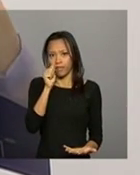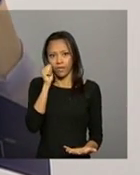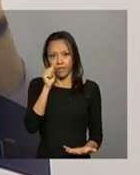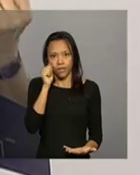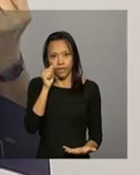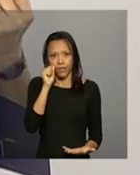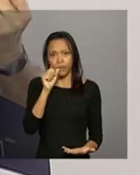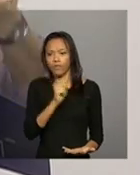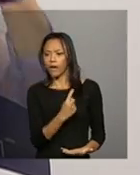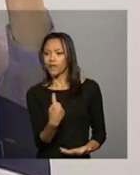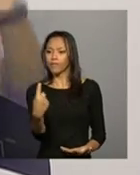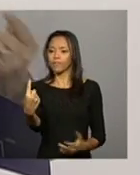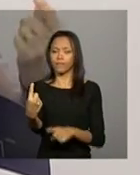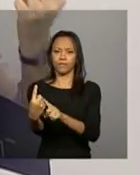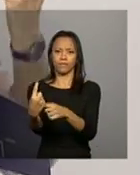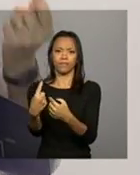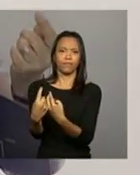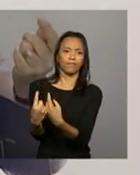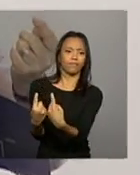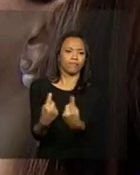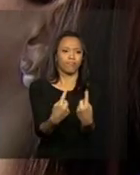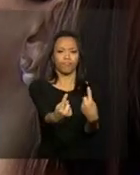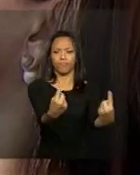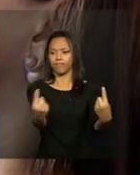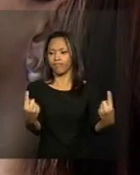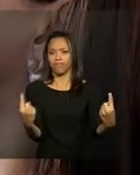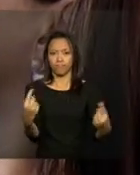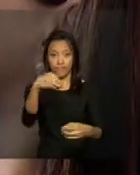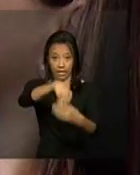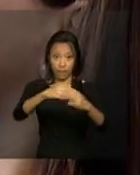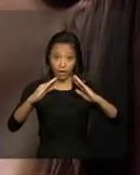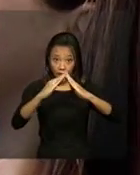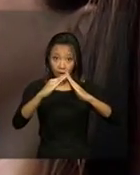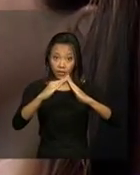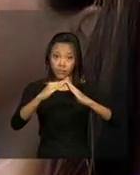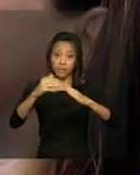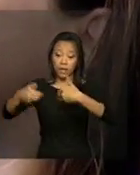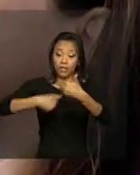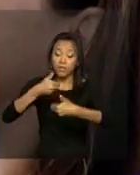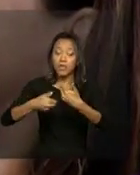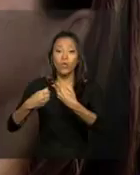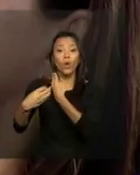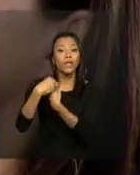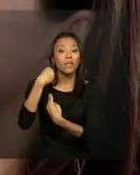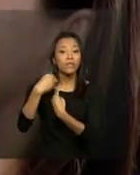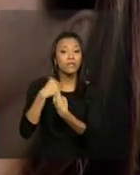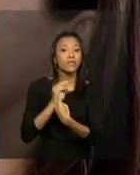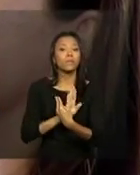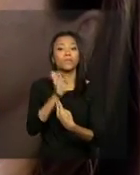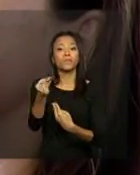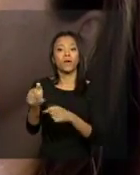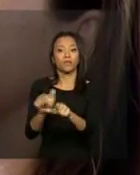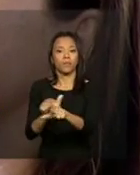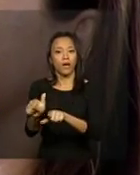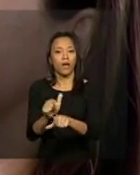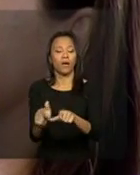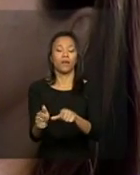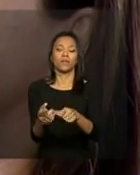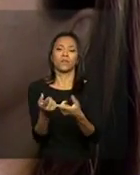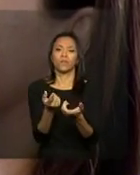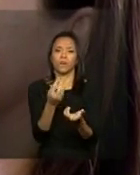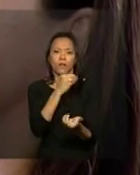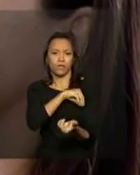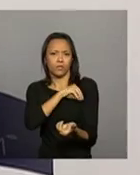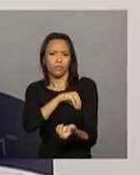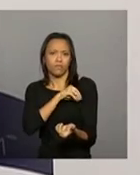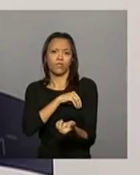pelo setor de autonomia econômica, com orientação para emprego e renda, para que ela